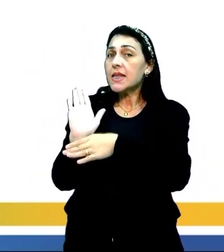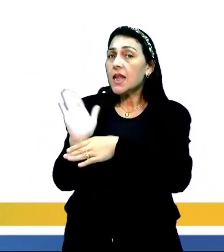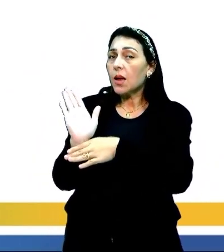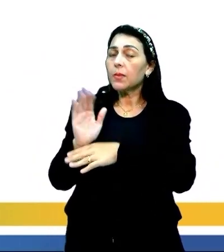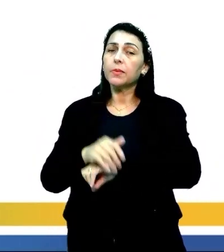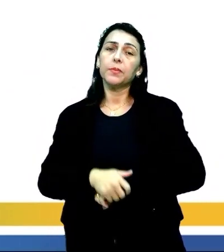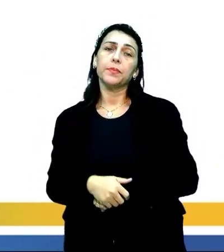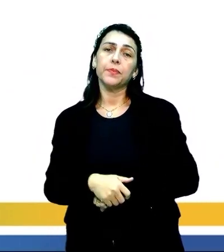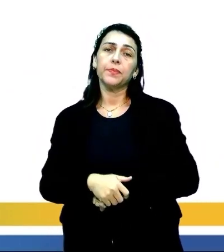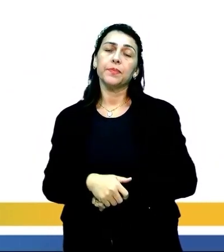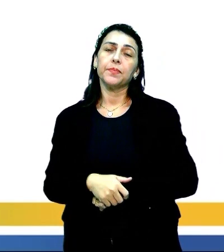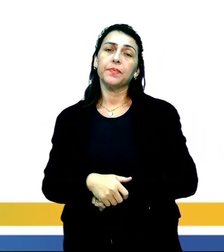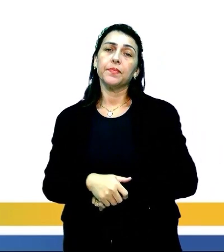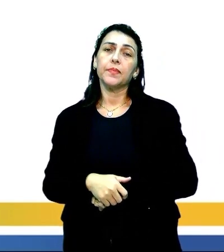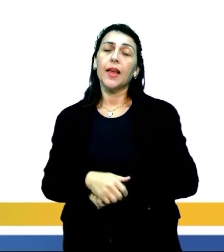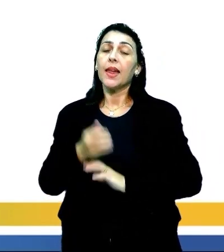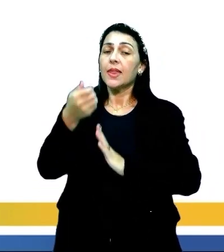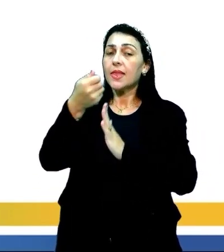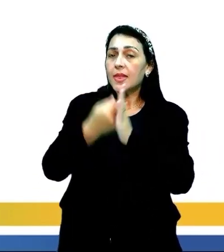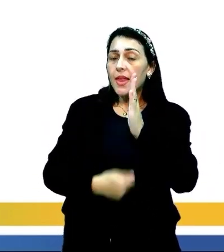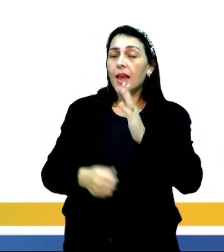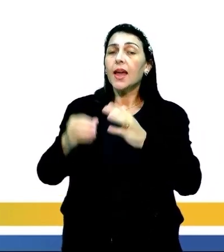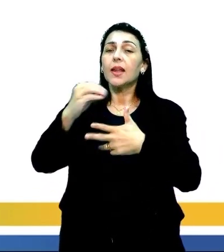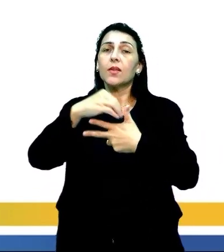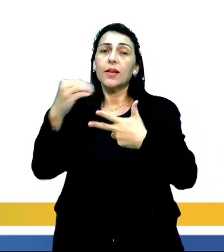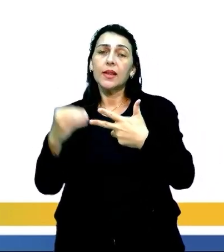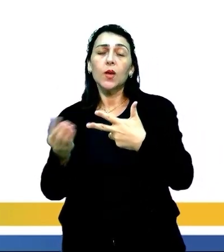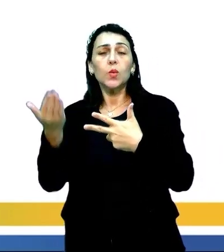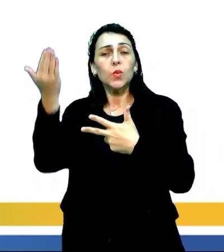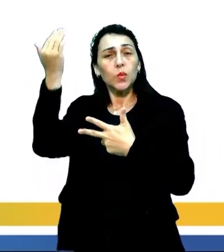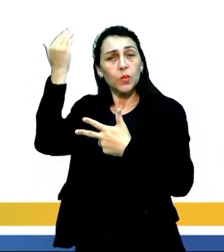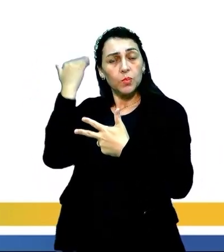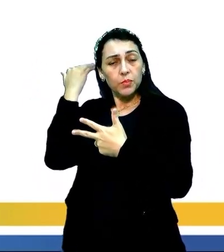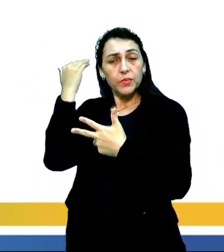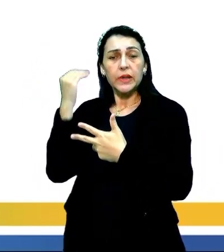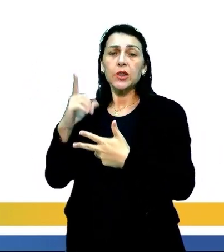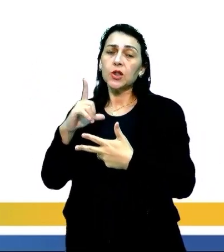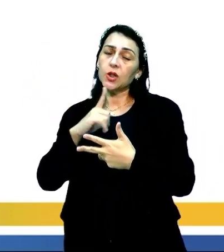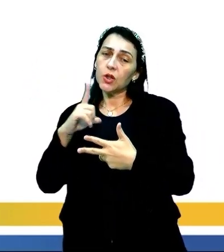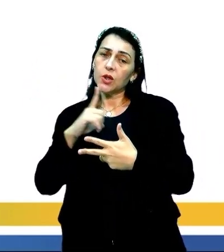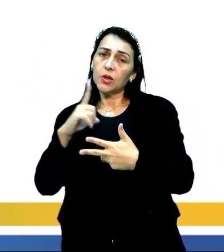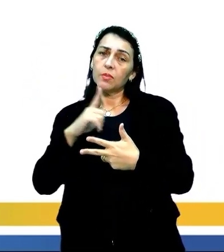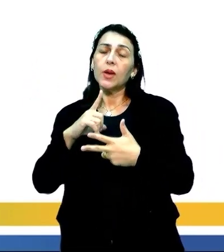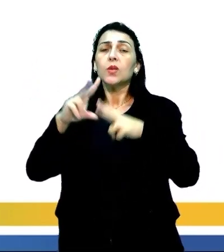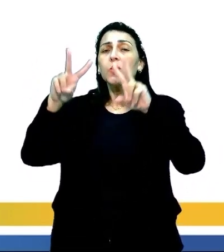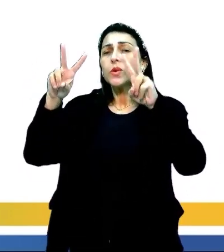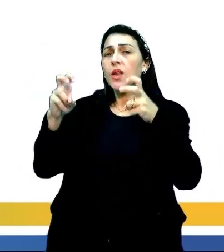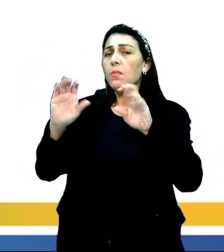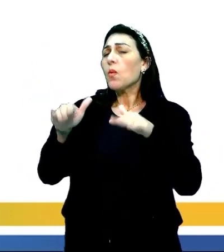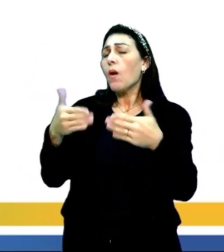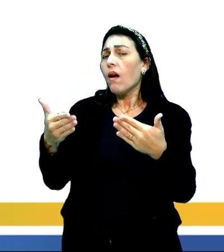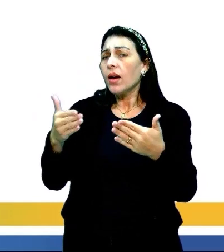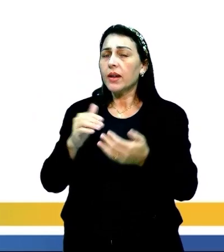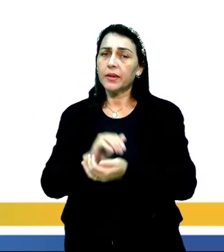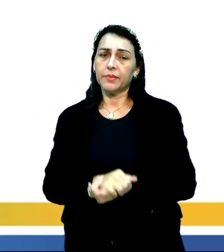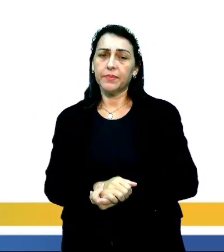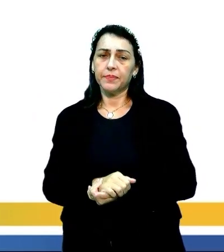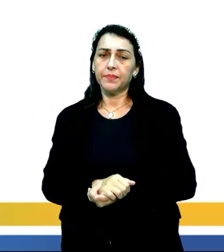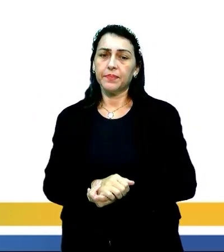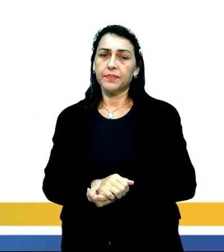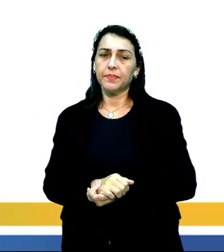cinema. E aí, na redação do Enem, de uns anos atrás, nós tínhamos um tema. E que tema era